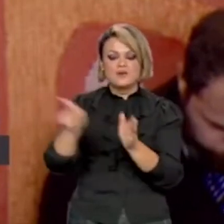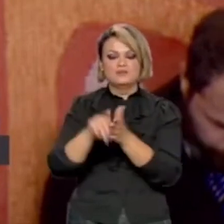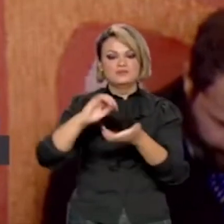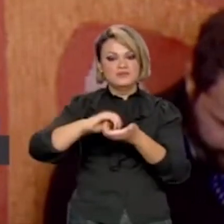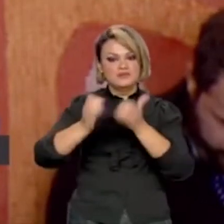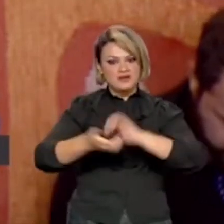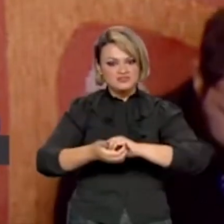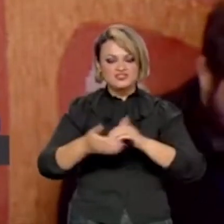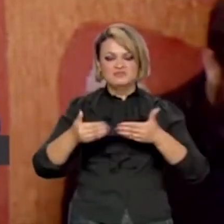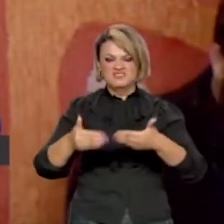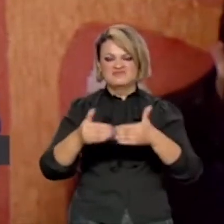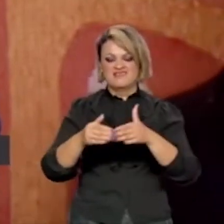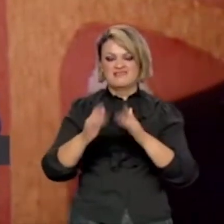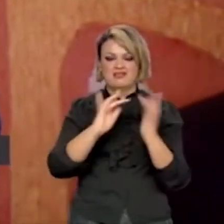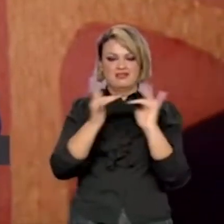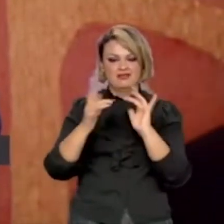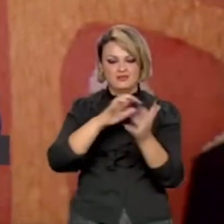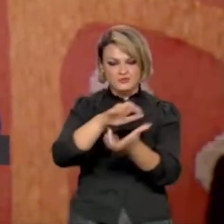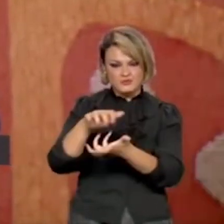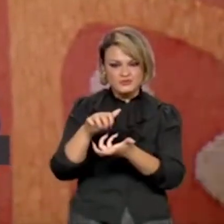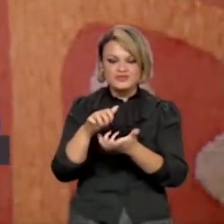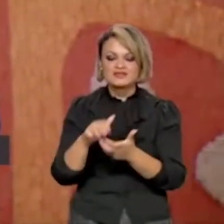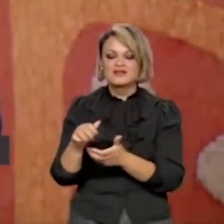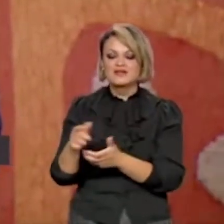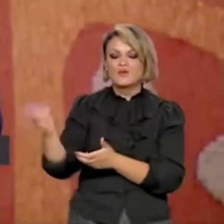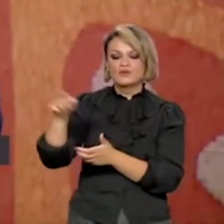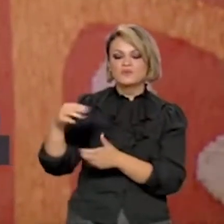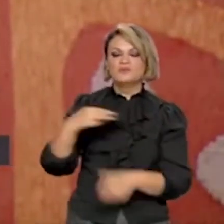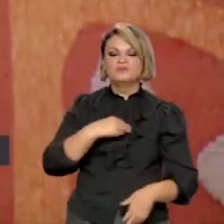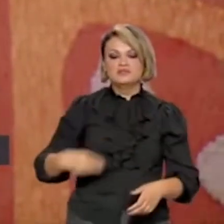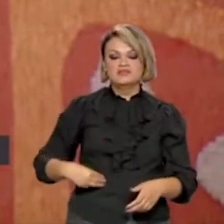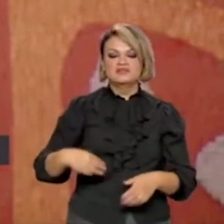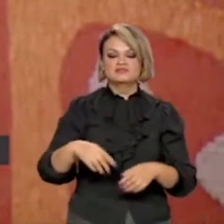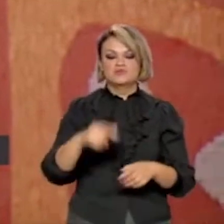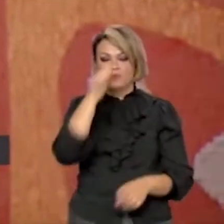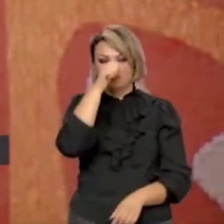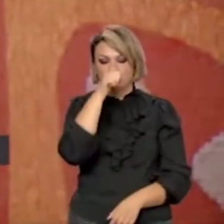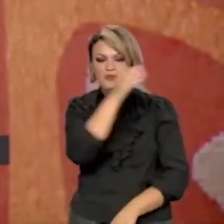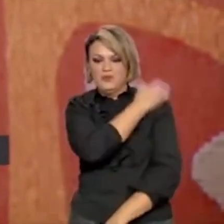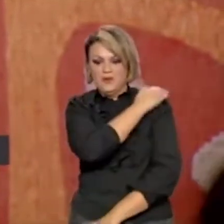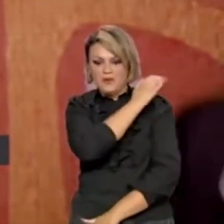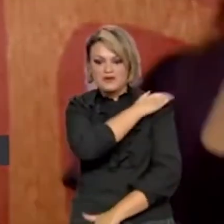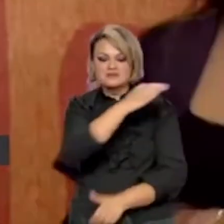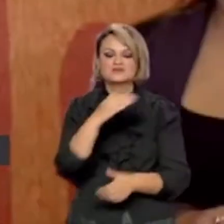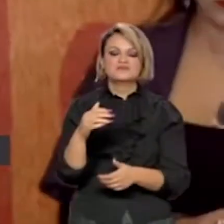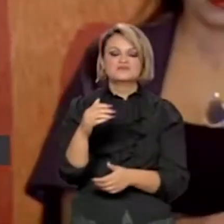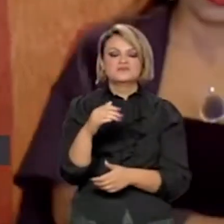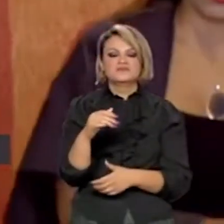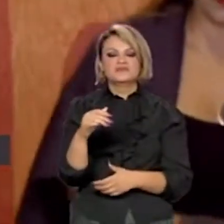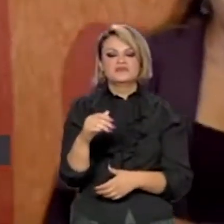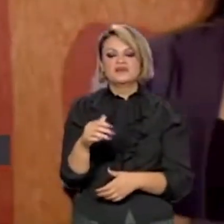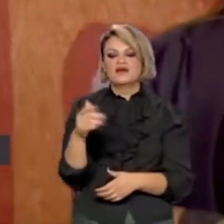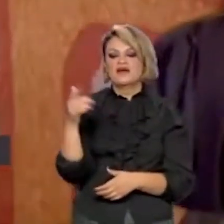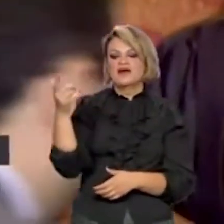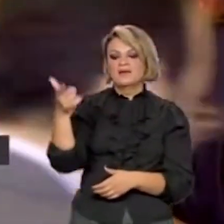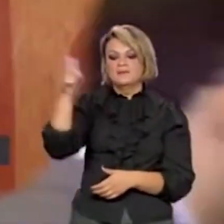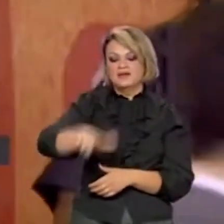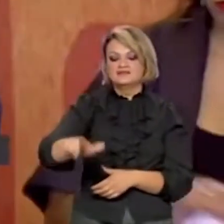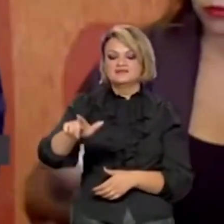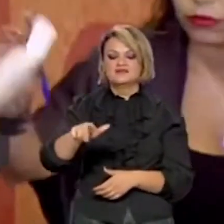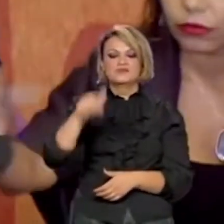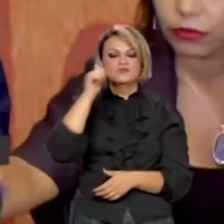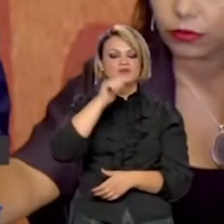Itamarati do ministério das relações exteriores em nome do ministro chefe da casa civil Rui Costa em nome